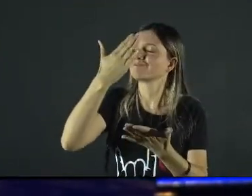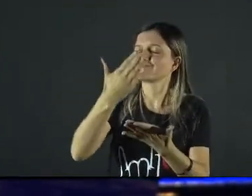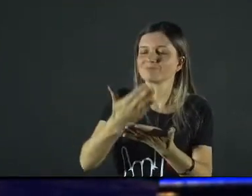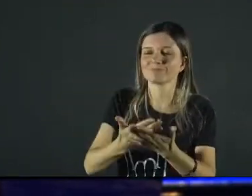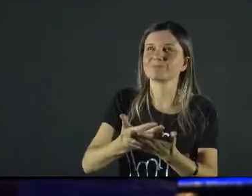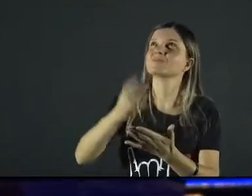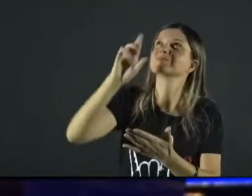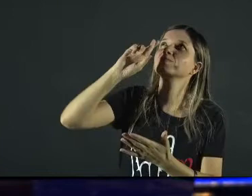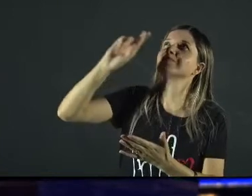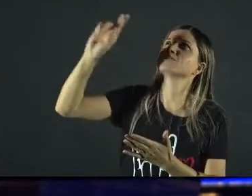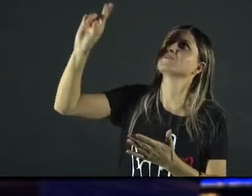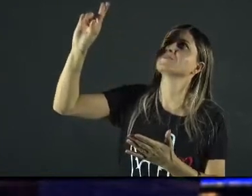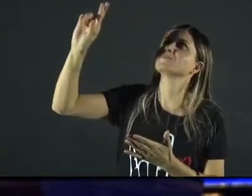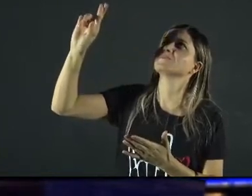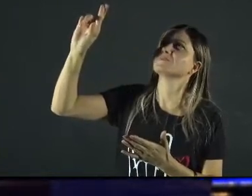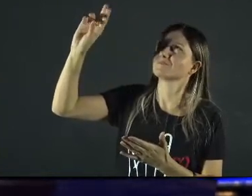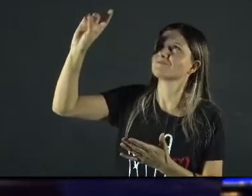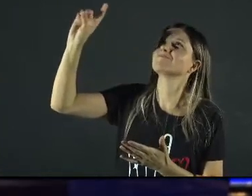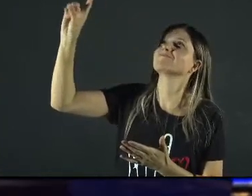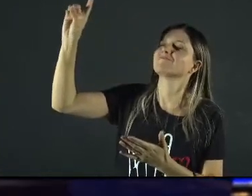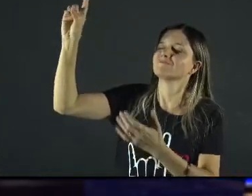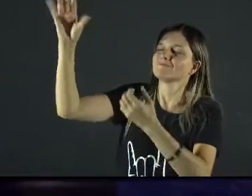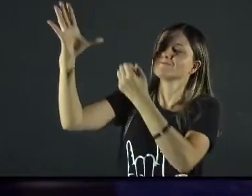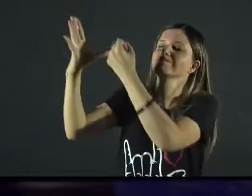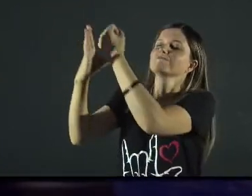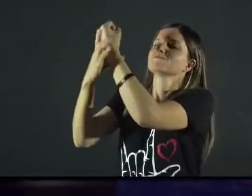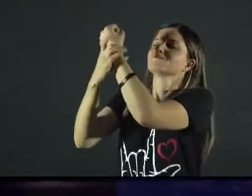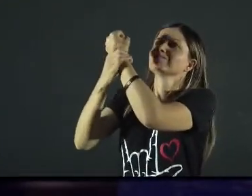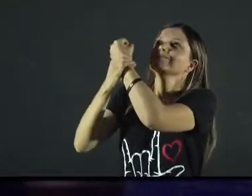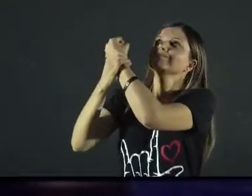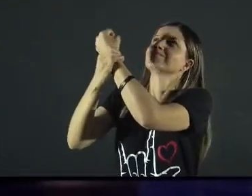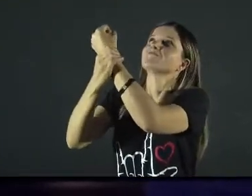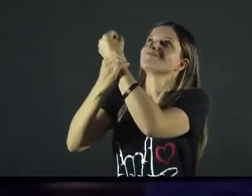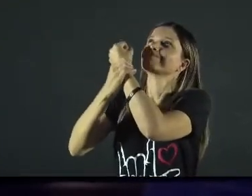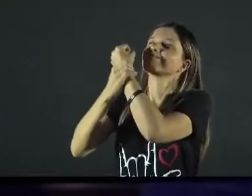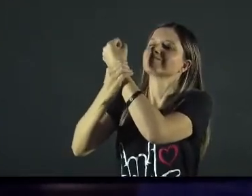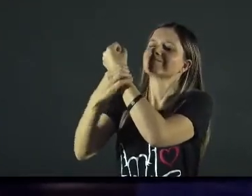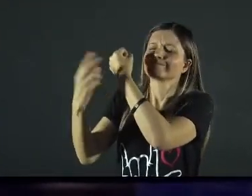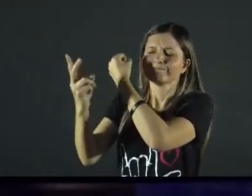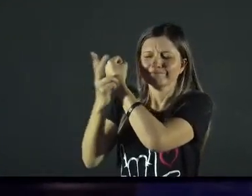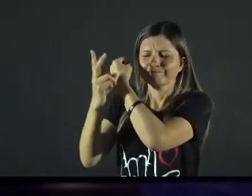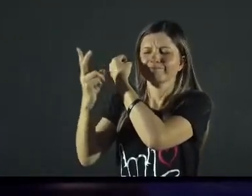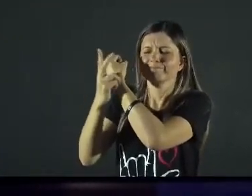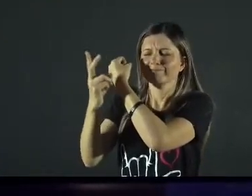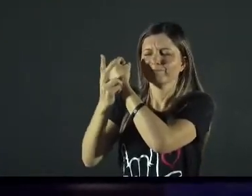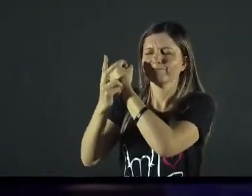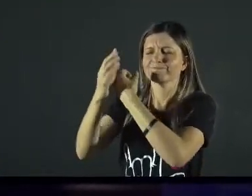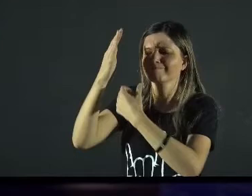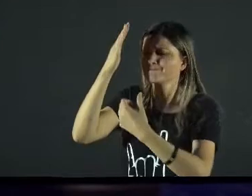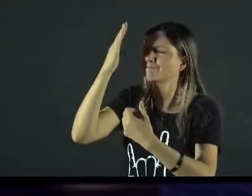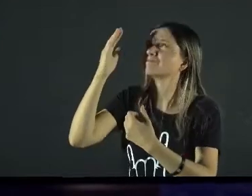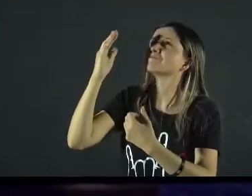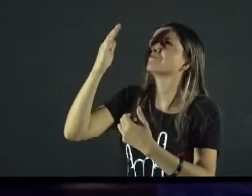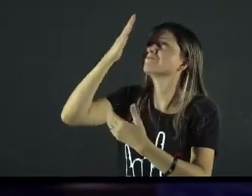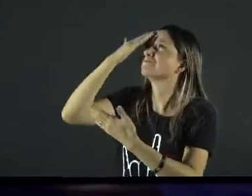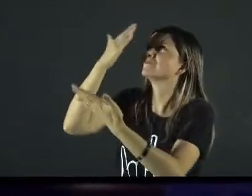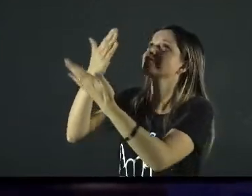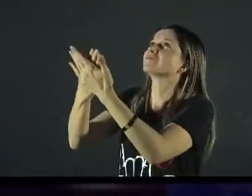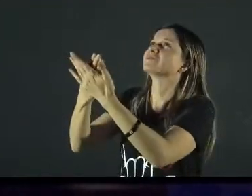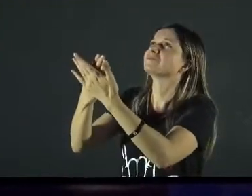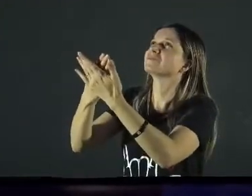Deus, e você vai estar seguro, você vai estar protegido. Crede nos